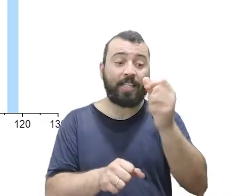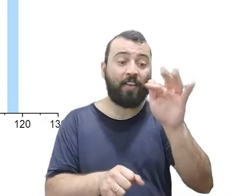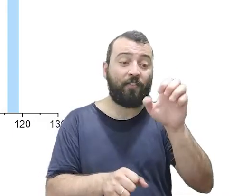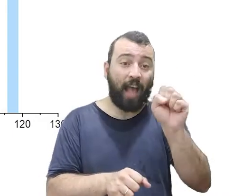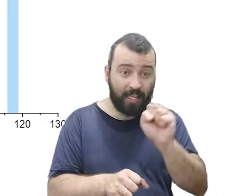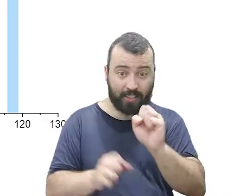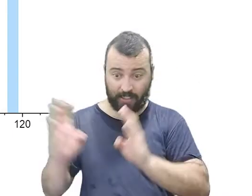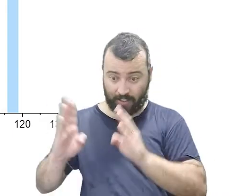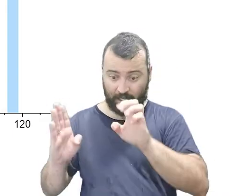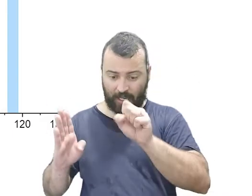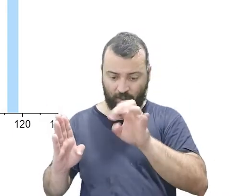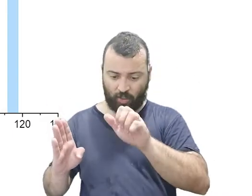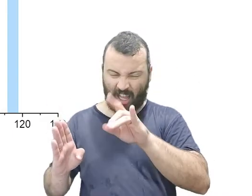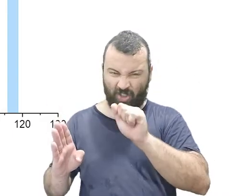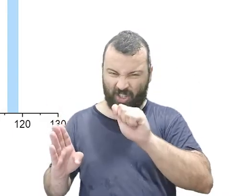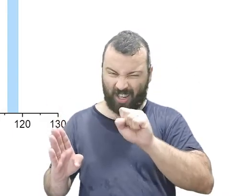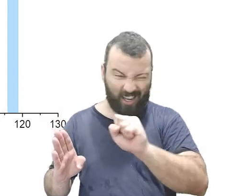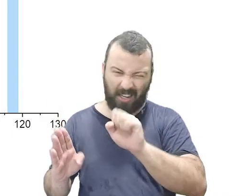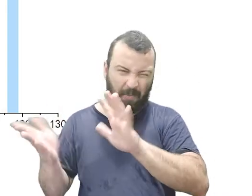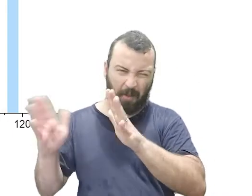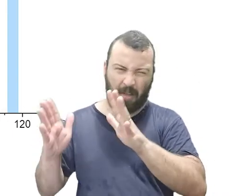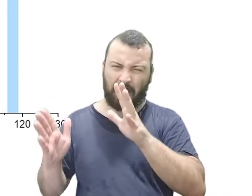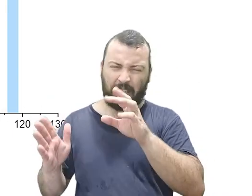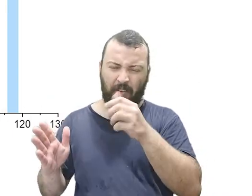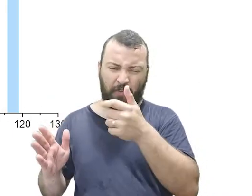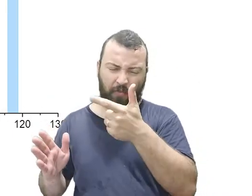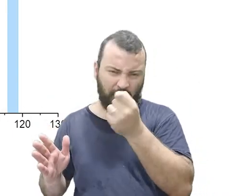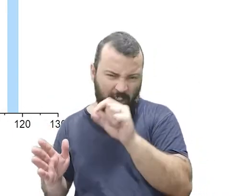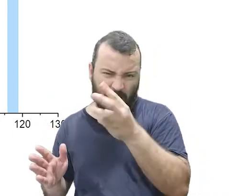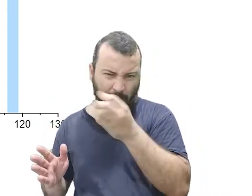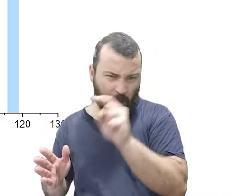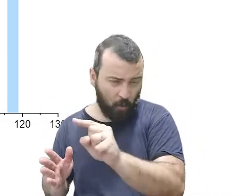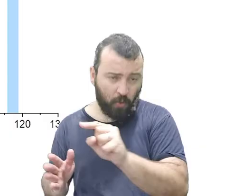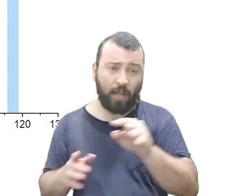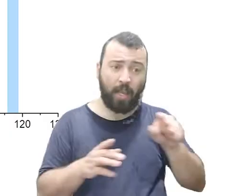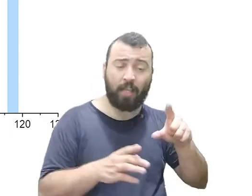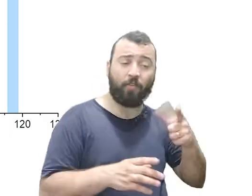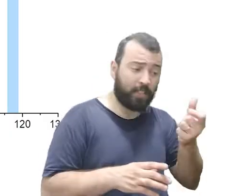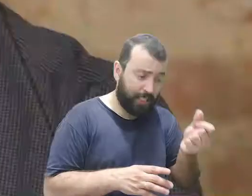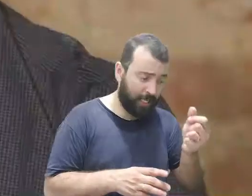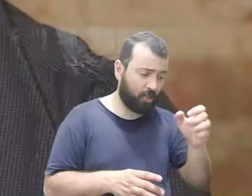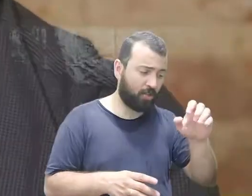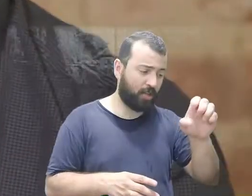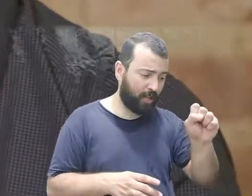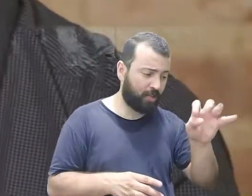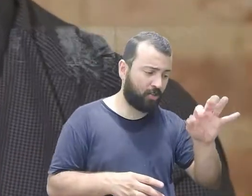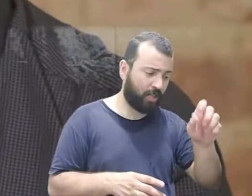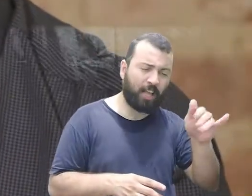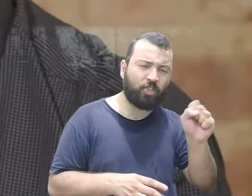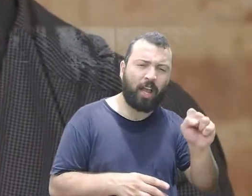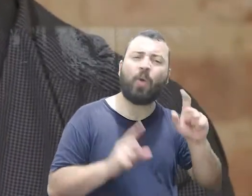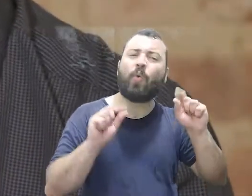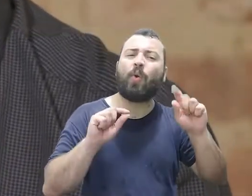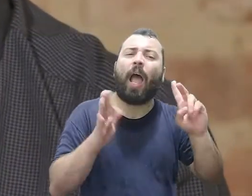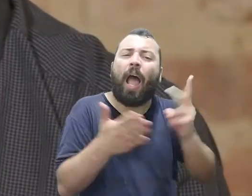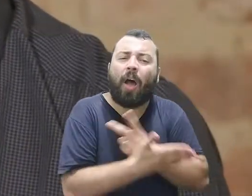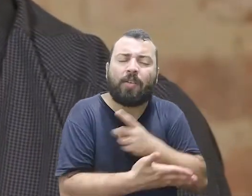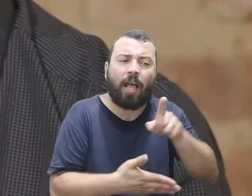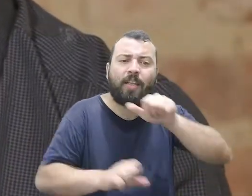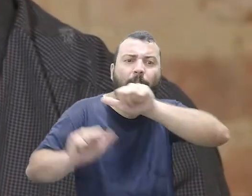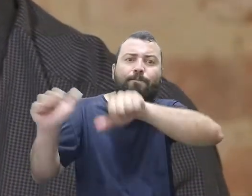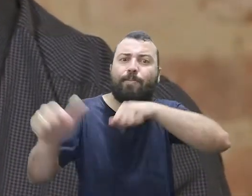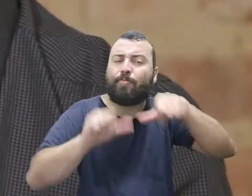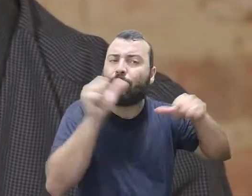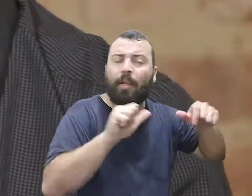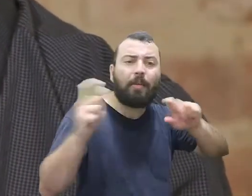26 fases estadiais, que duram cerca de 1.000, 3.000 anos, e 26 interestadiais. E aí vem a pergunta, o que causa